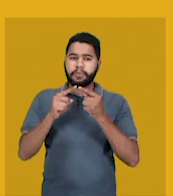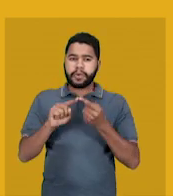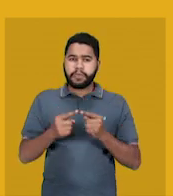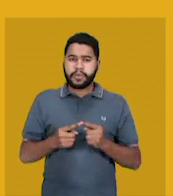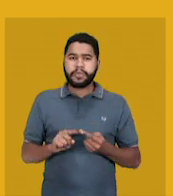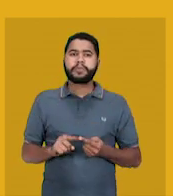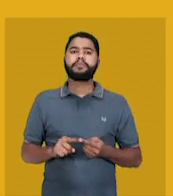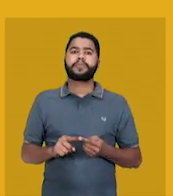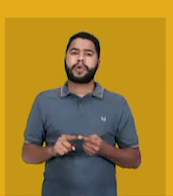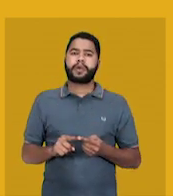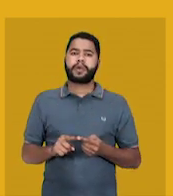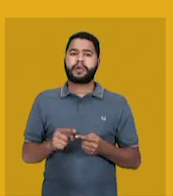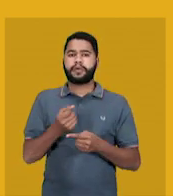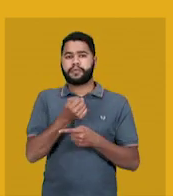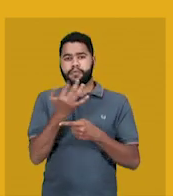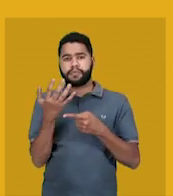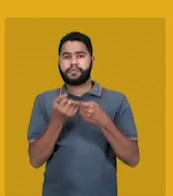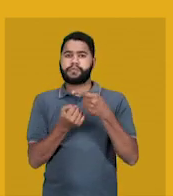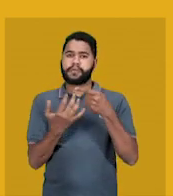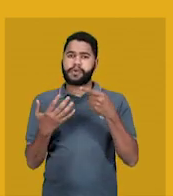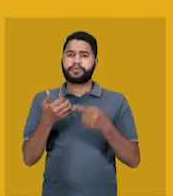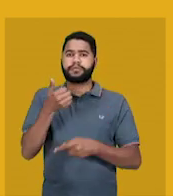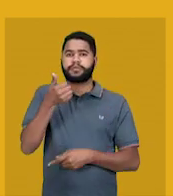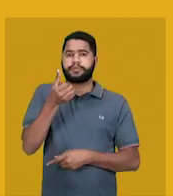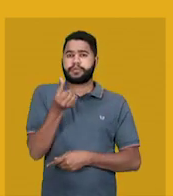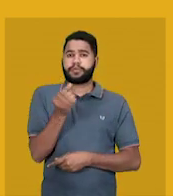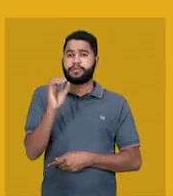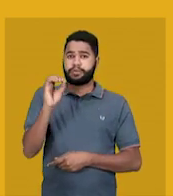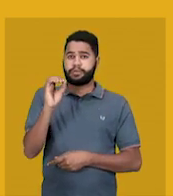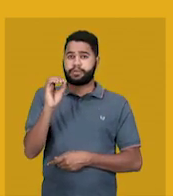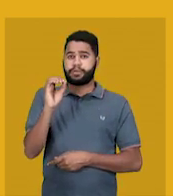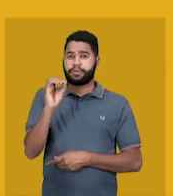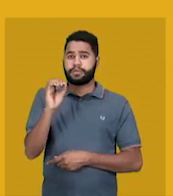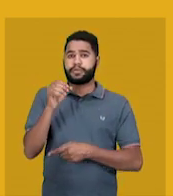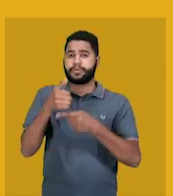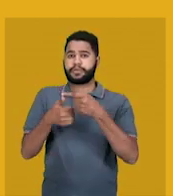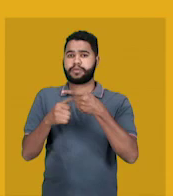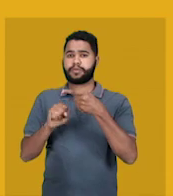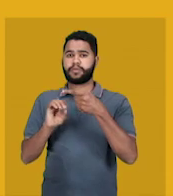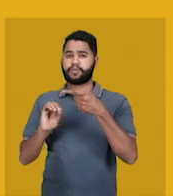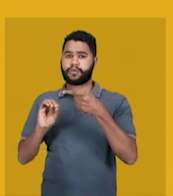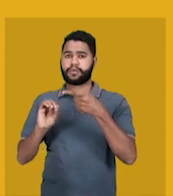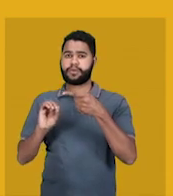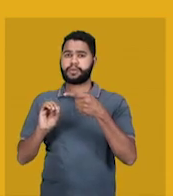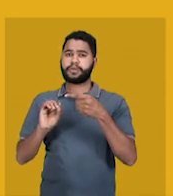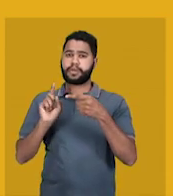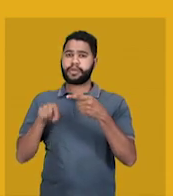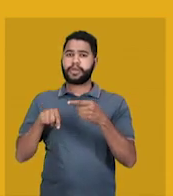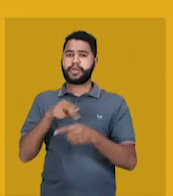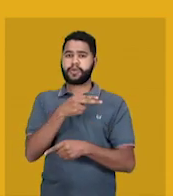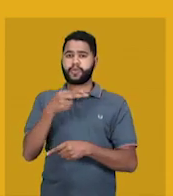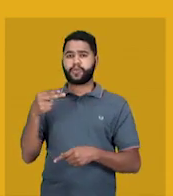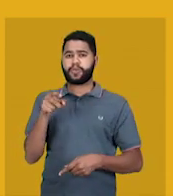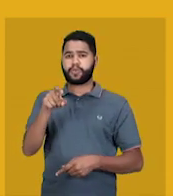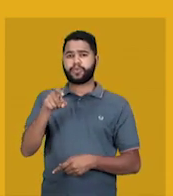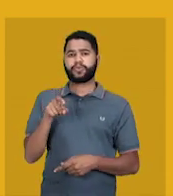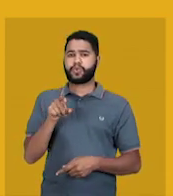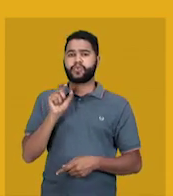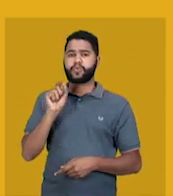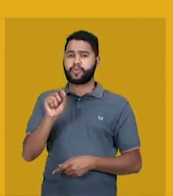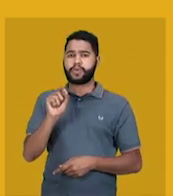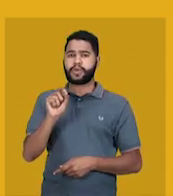frações o montar kiehl's 160 sobre 180 E isso tem que ser igual a x